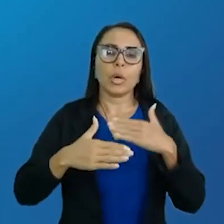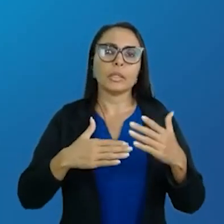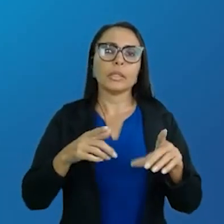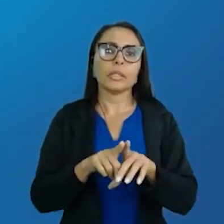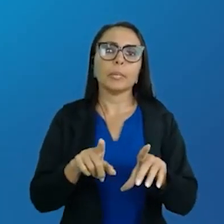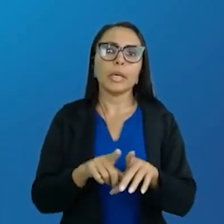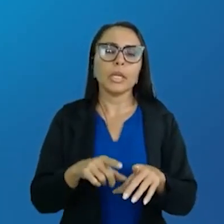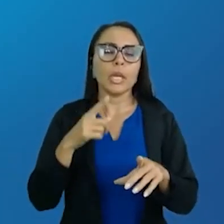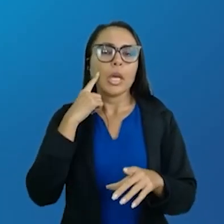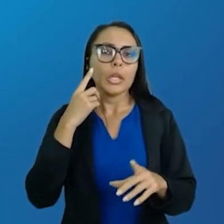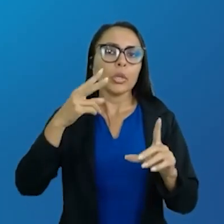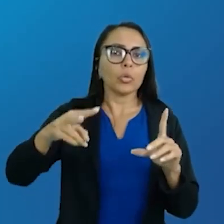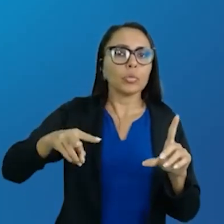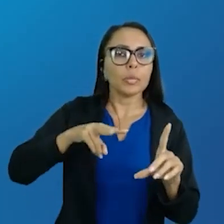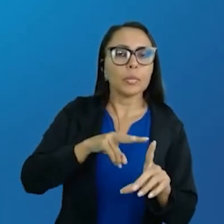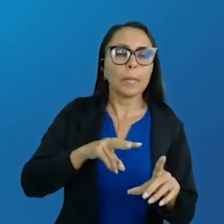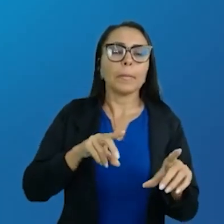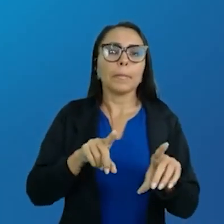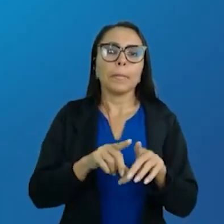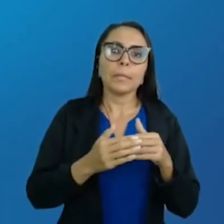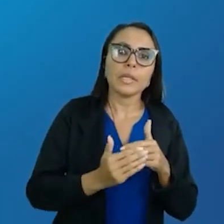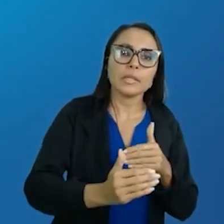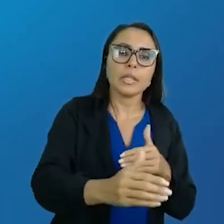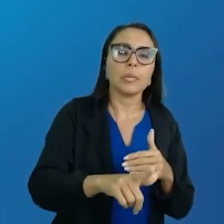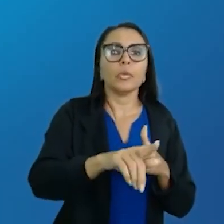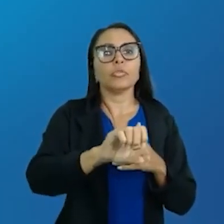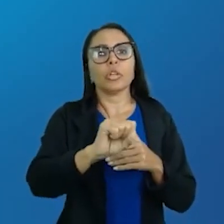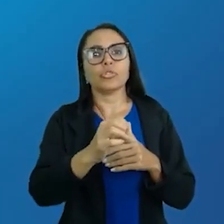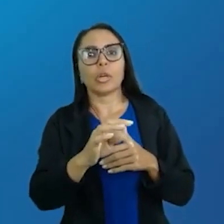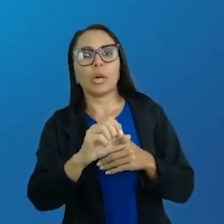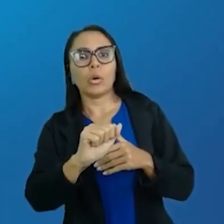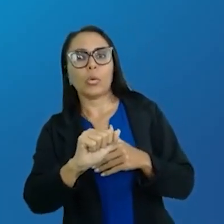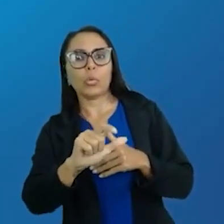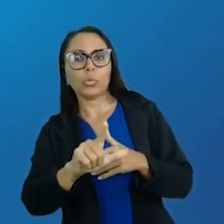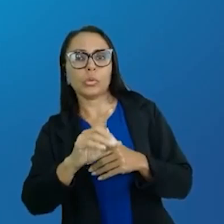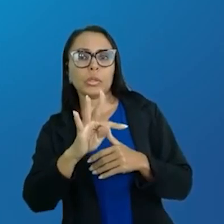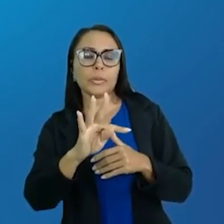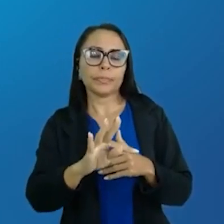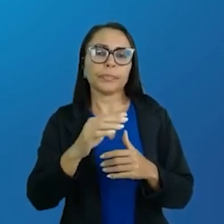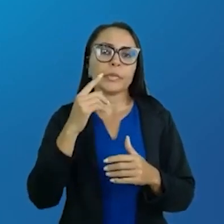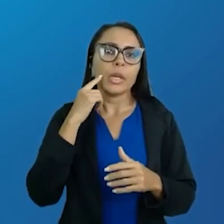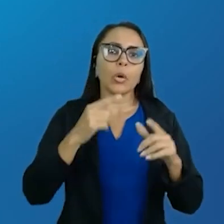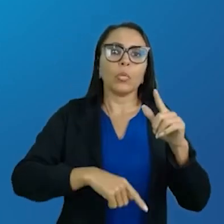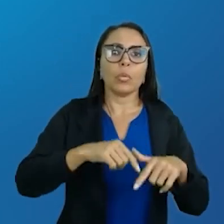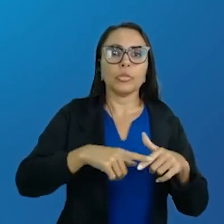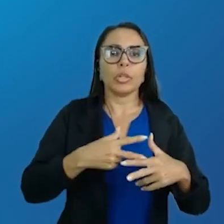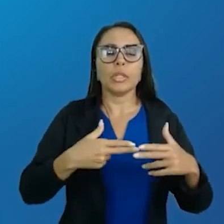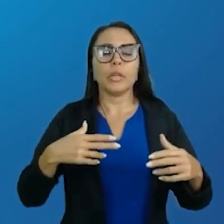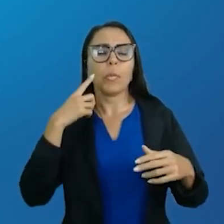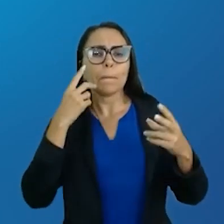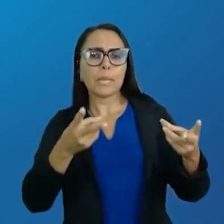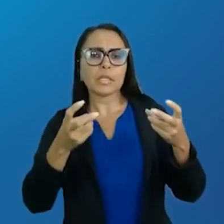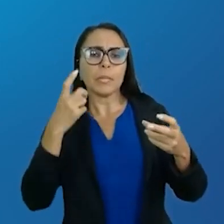dos princípios do Gestalt e é um princípio mesmo. Dado esse fato, a pregnância de um objeto vai definir o quão rápido ele é percebido